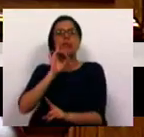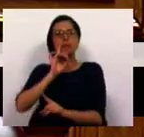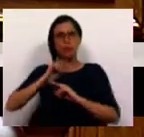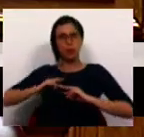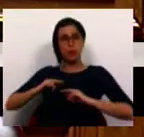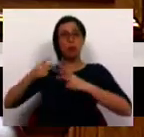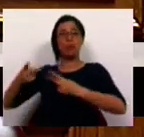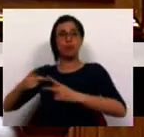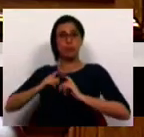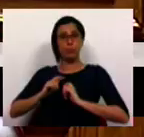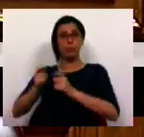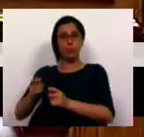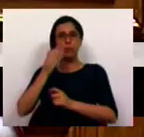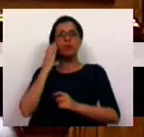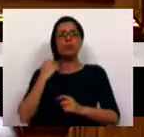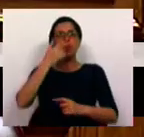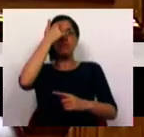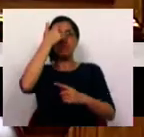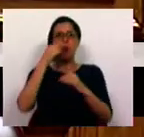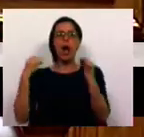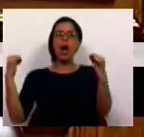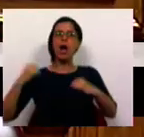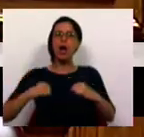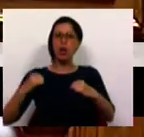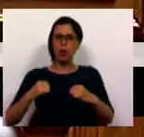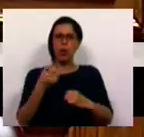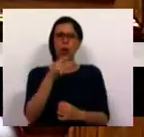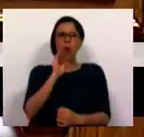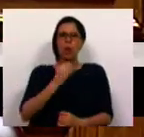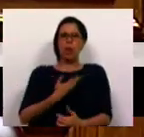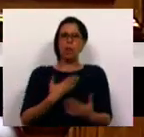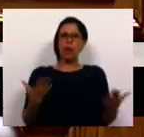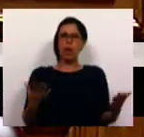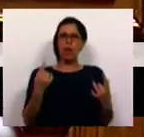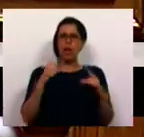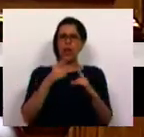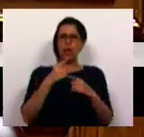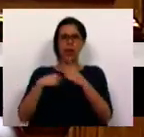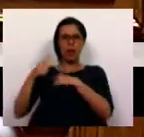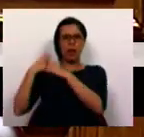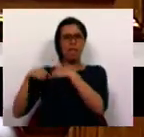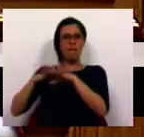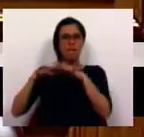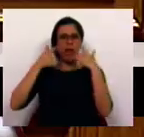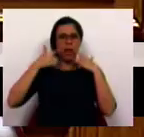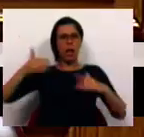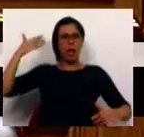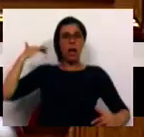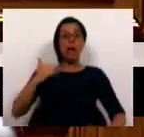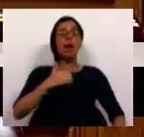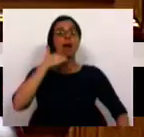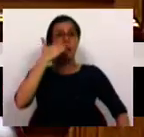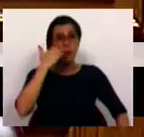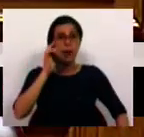da descentralização, decidam fazer um acordo com o PSD que tem este historial por trás. E é grave,